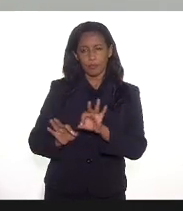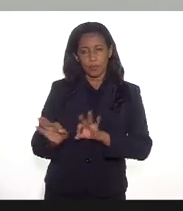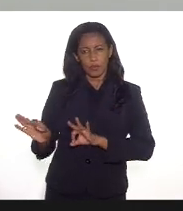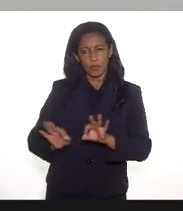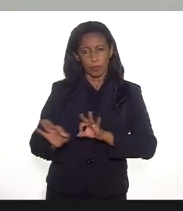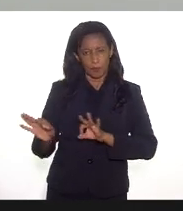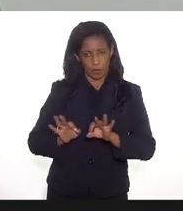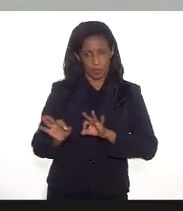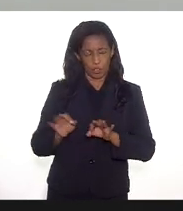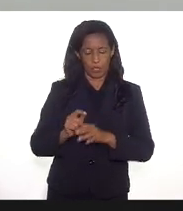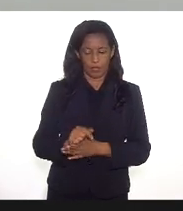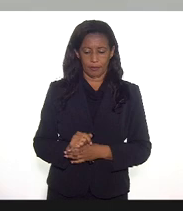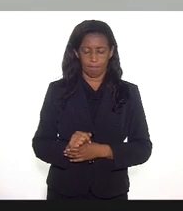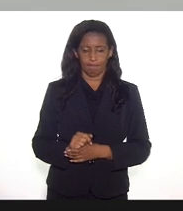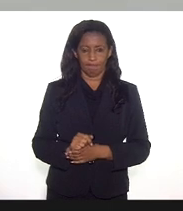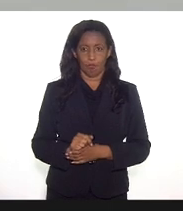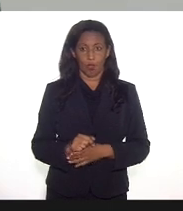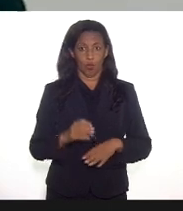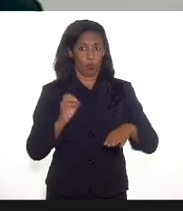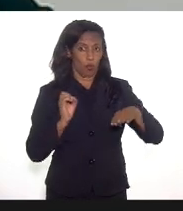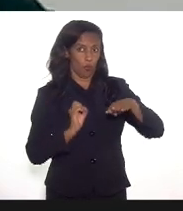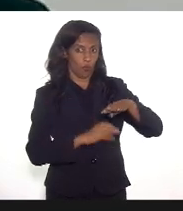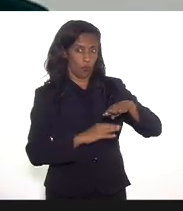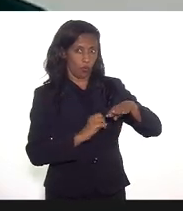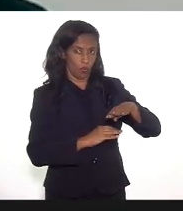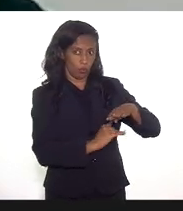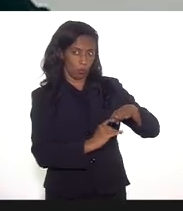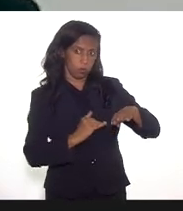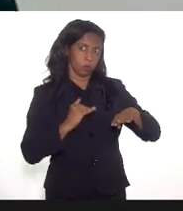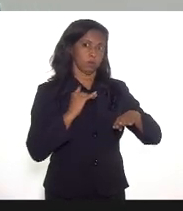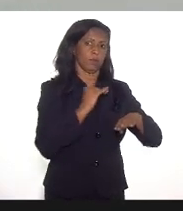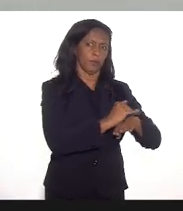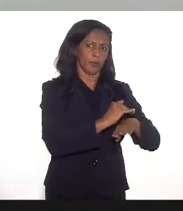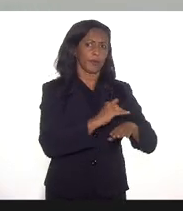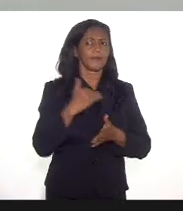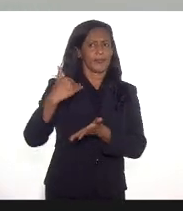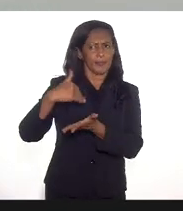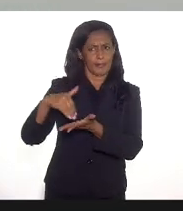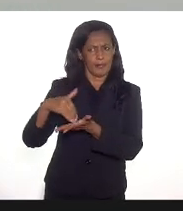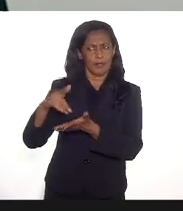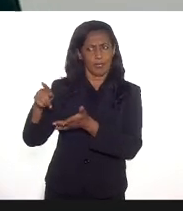Soberano, Vossa Excelência já chamou atenção para isso, o secretário também expôs,